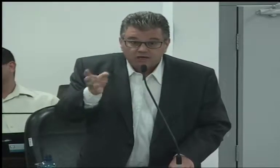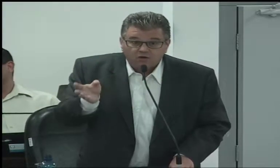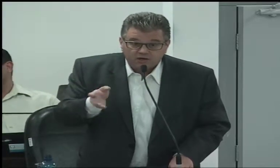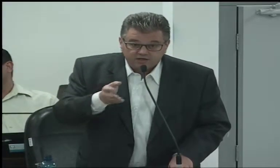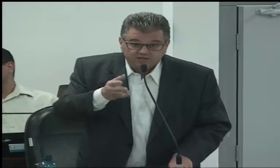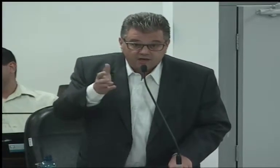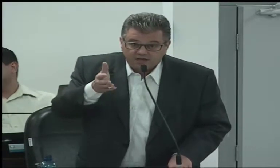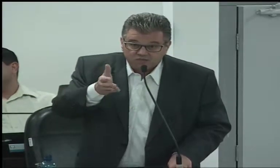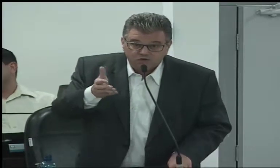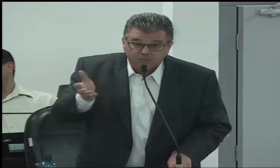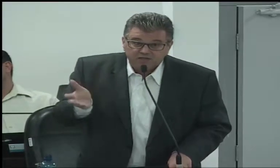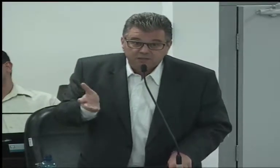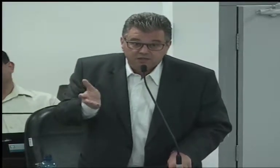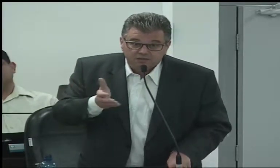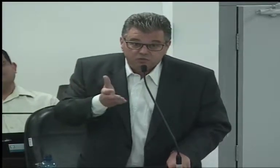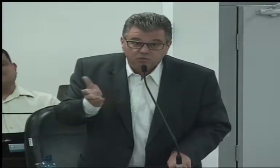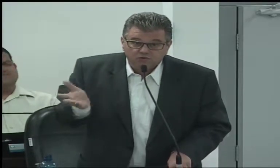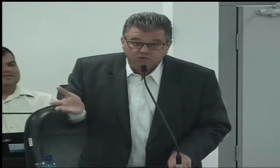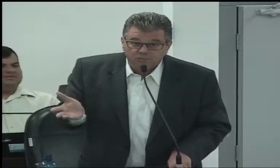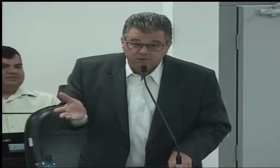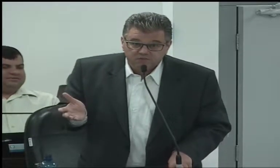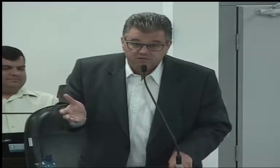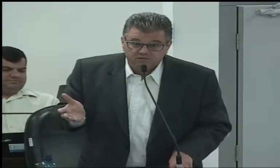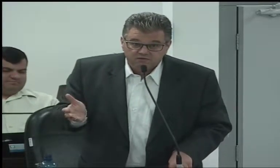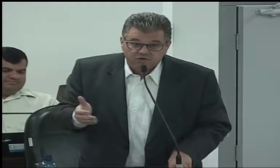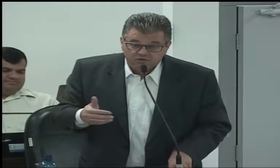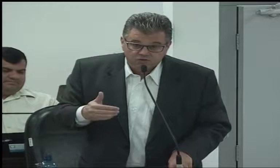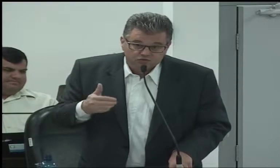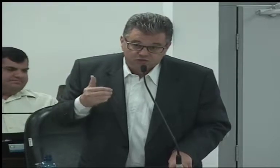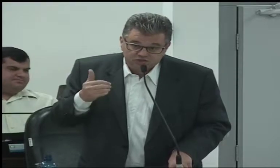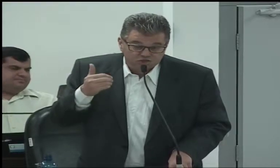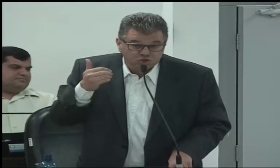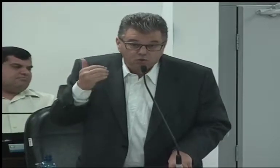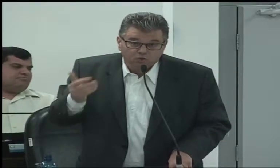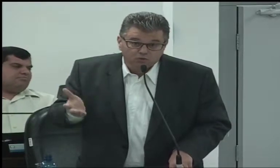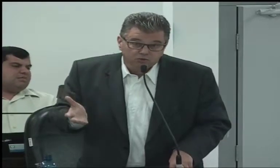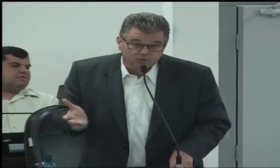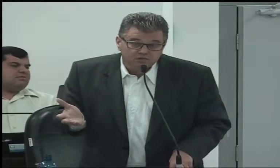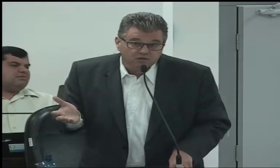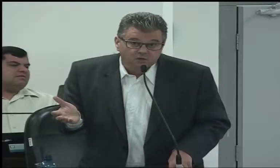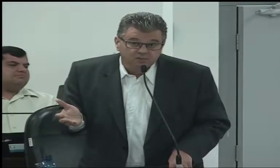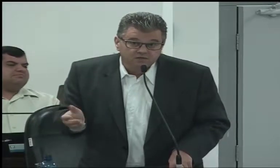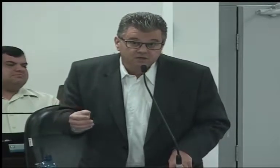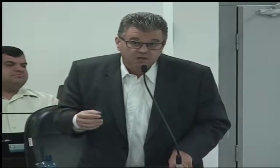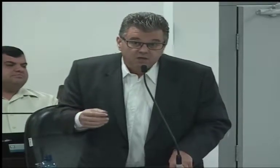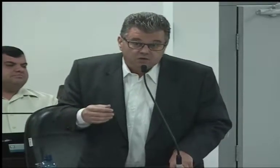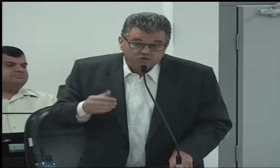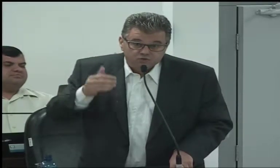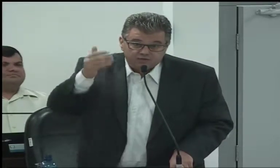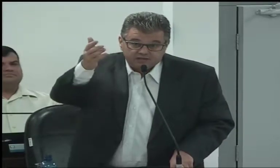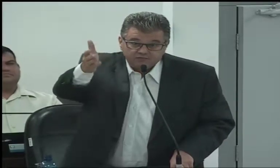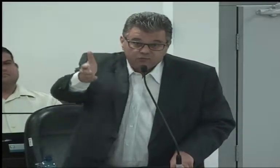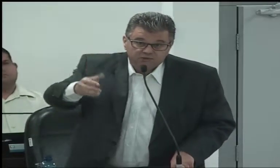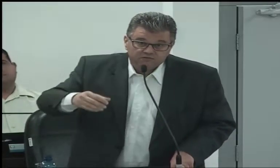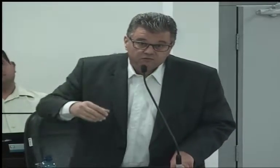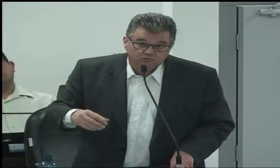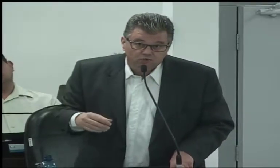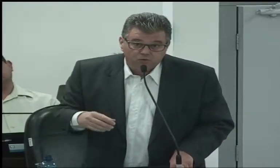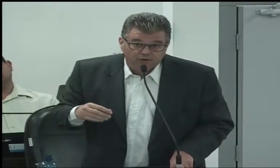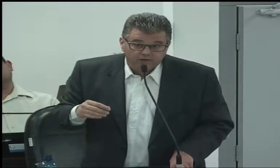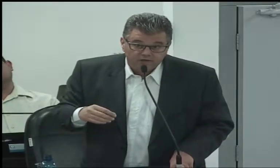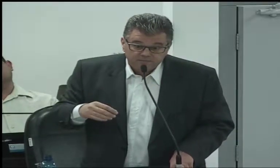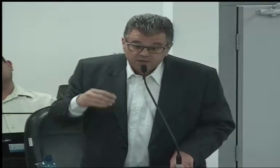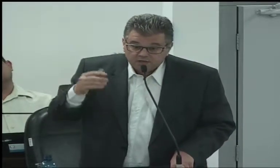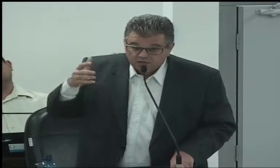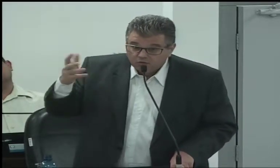acho que está na hora dessa casa, acho que é uma demanda de todos os gabinetes, né? Acho que isso daí já chegou no limite, realmente. Acho que usar da influência do